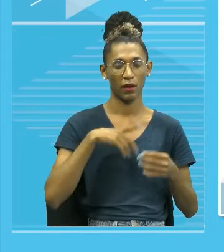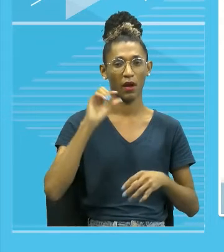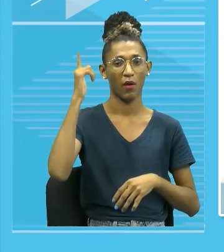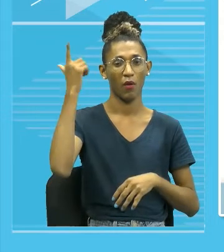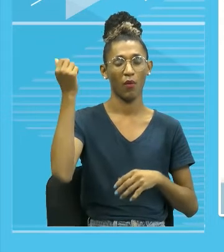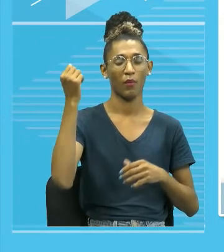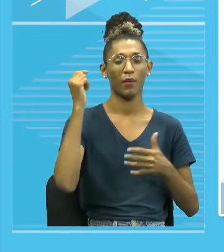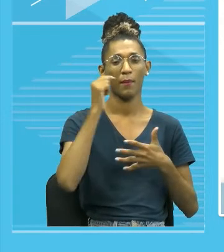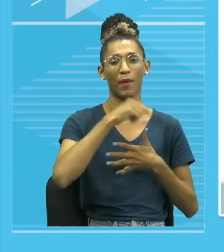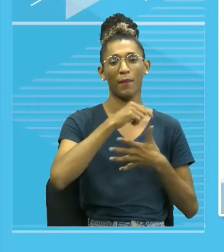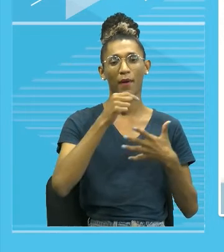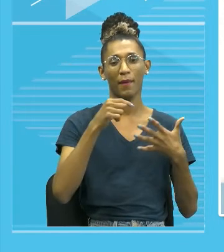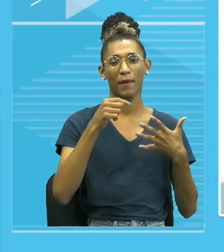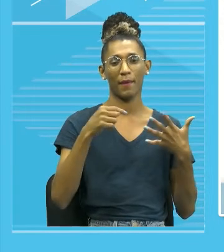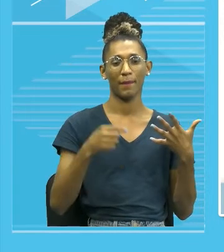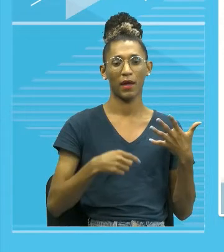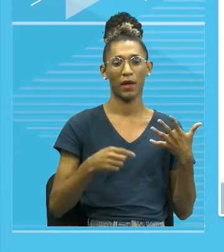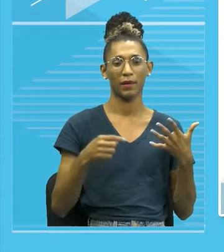né